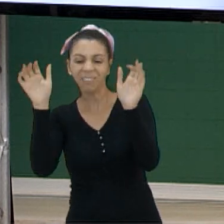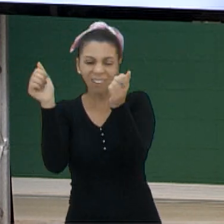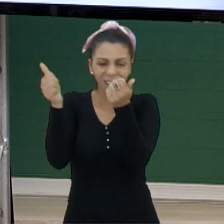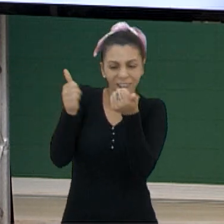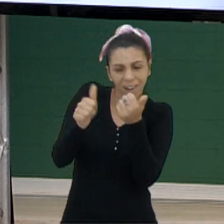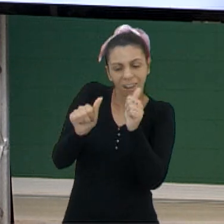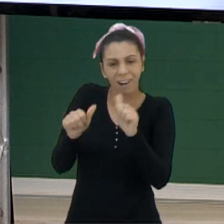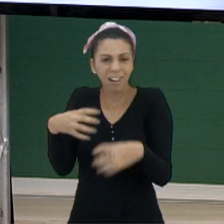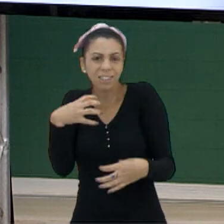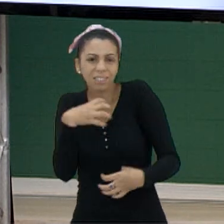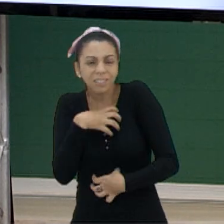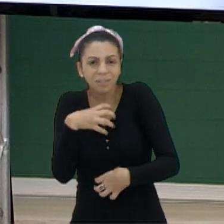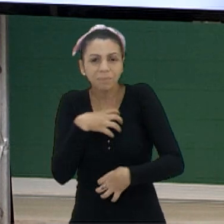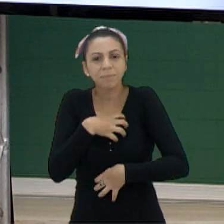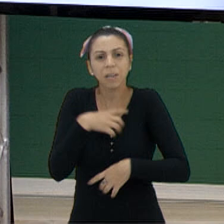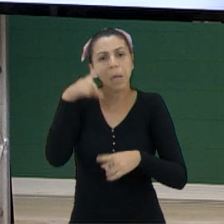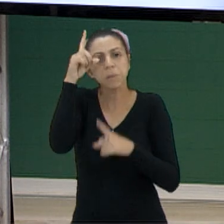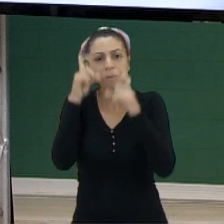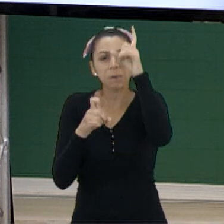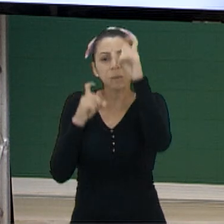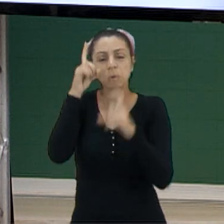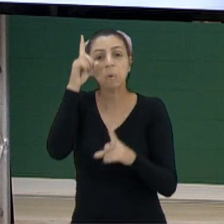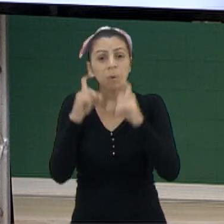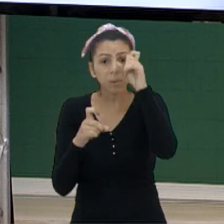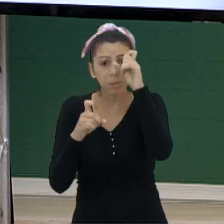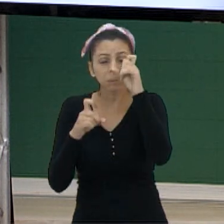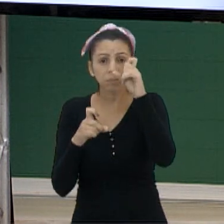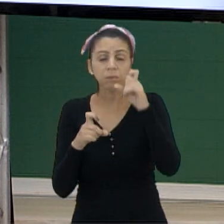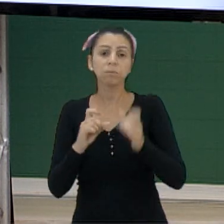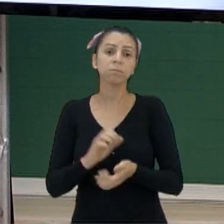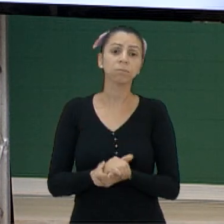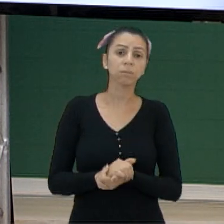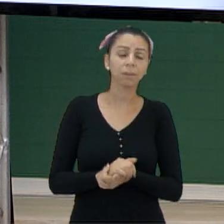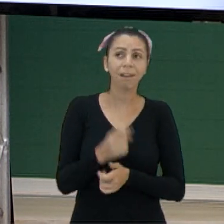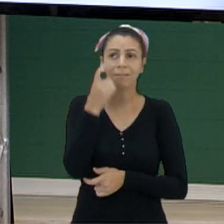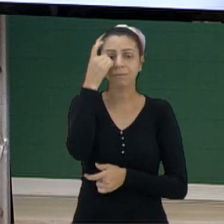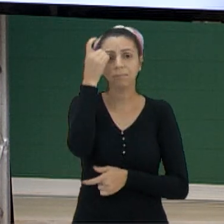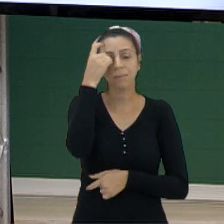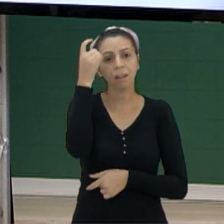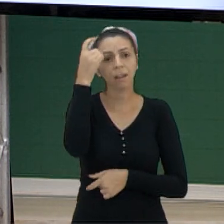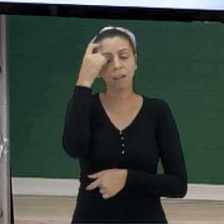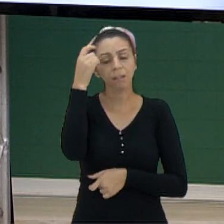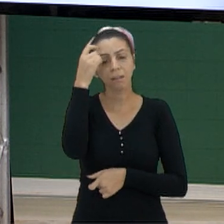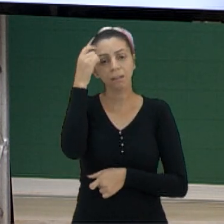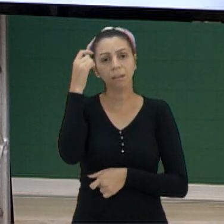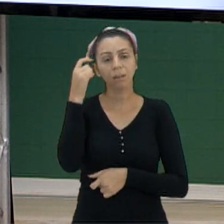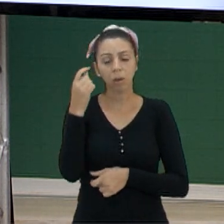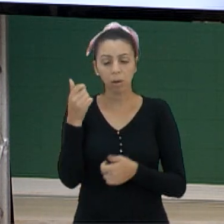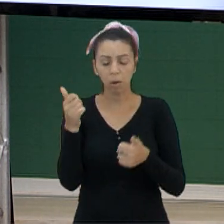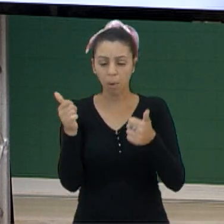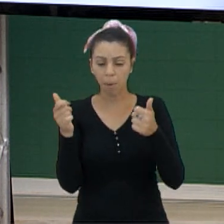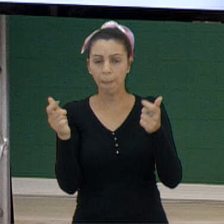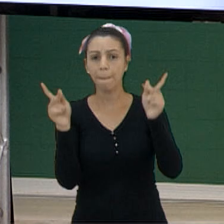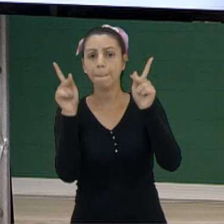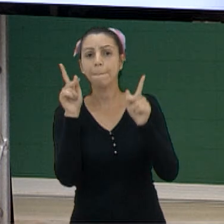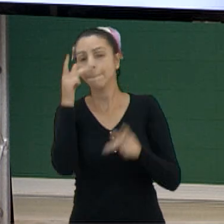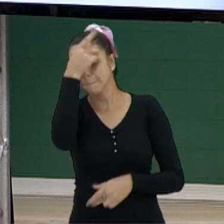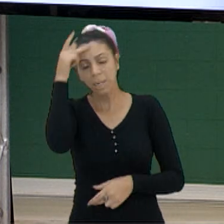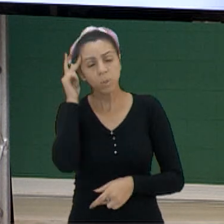distorção, né? O sentimentalismo, as expressões, a ideia de já se retratar com pessoas, com